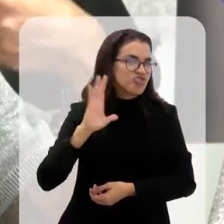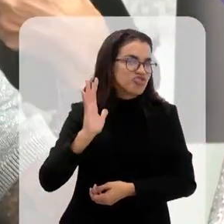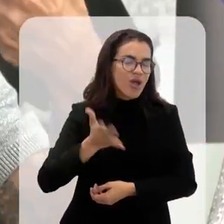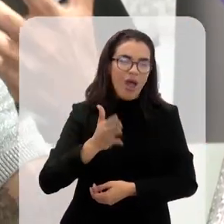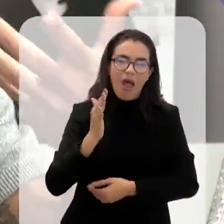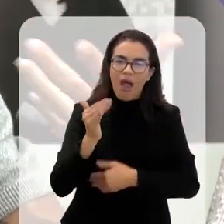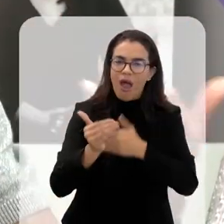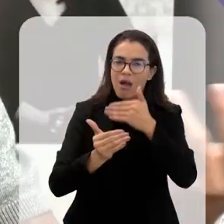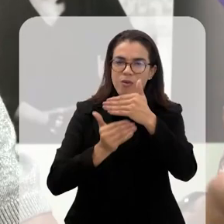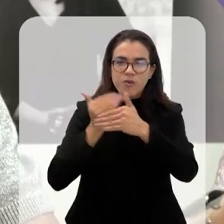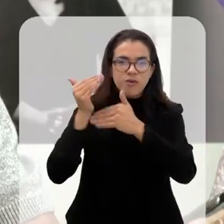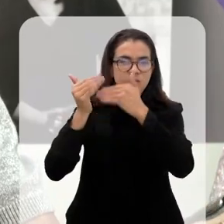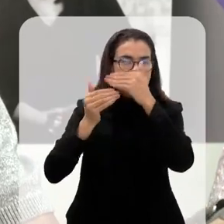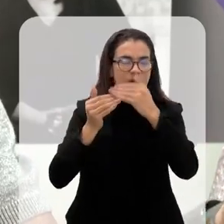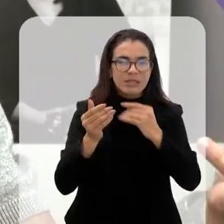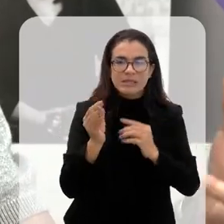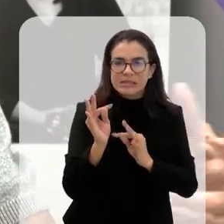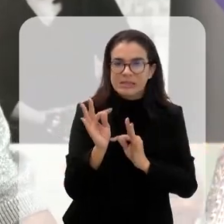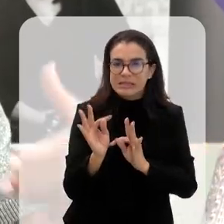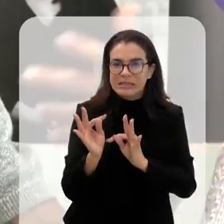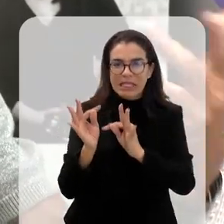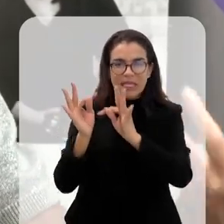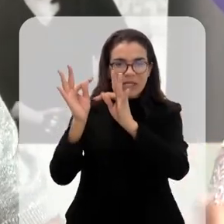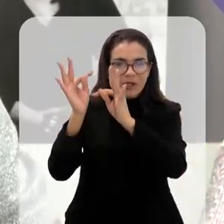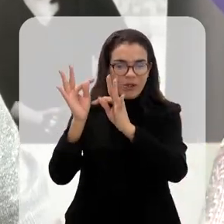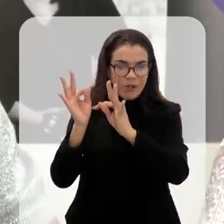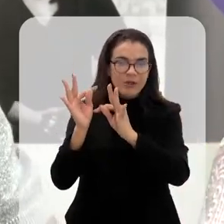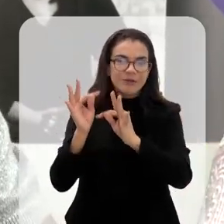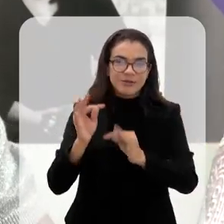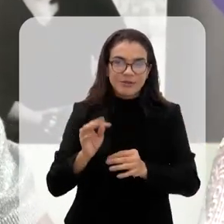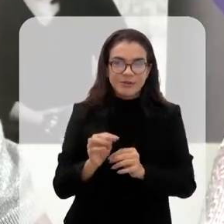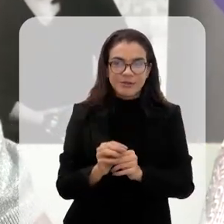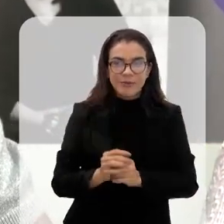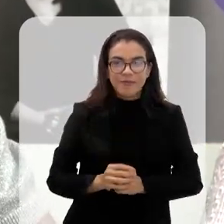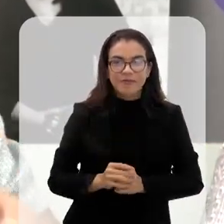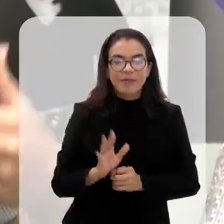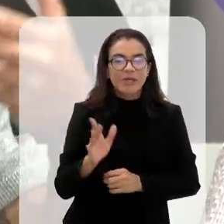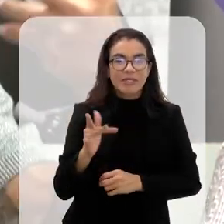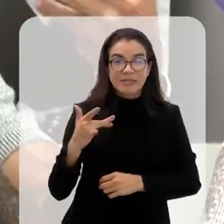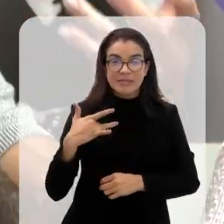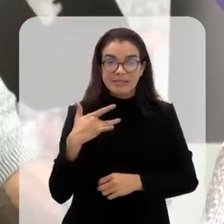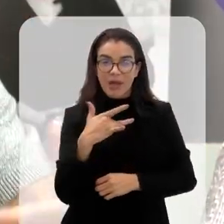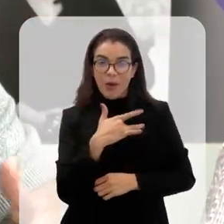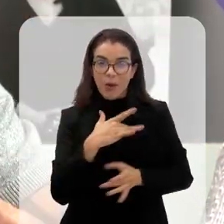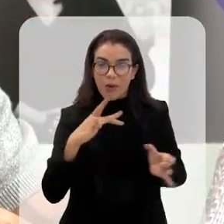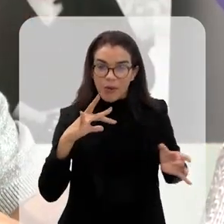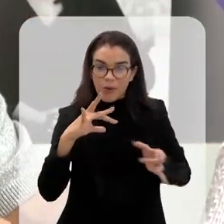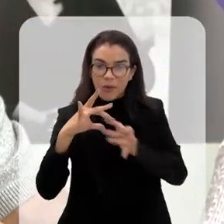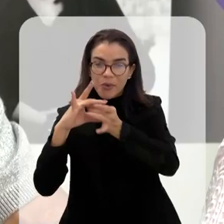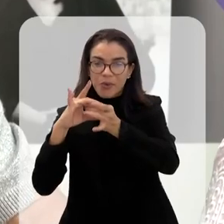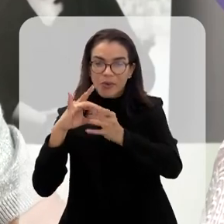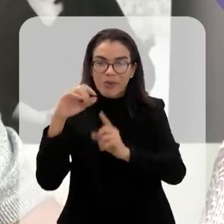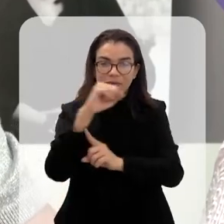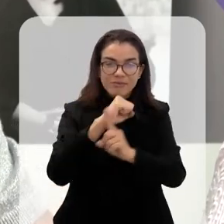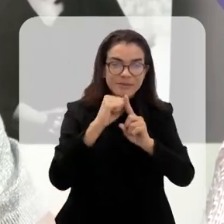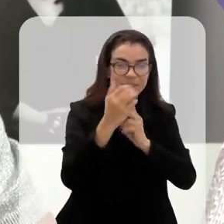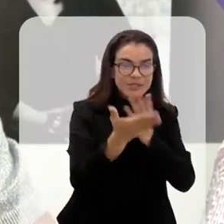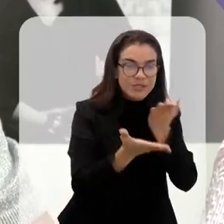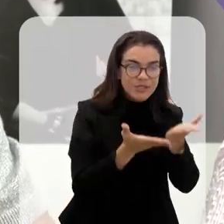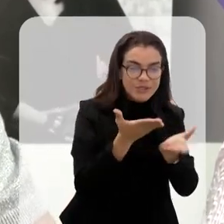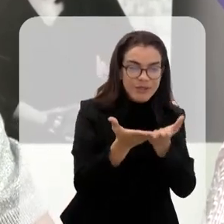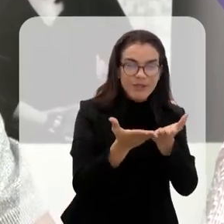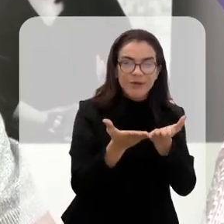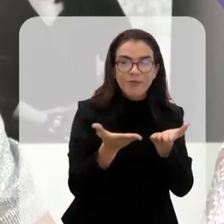está avançando tecnologicamente para alcançar outros serviços, né? Quem sabe um serviço de saúde, de assistência